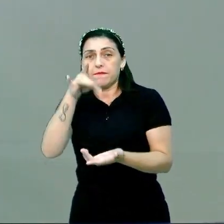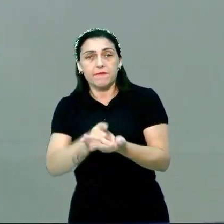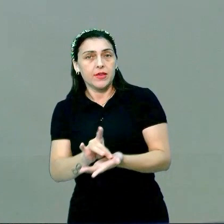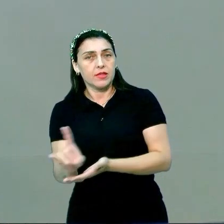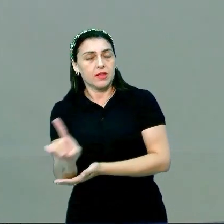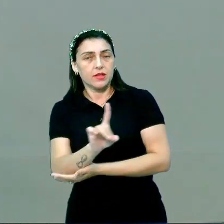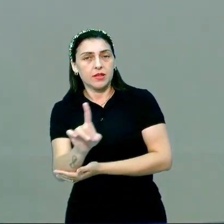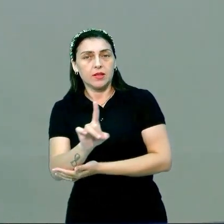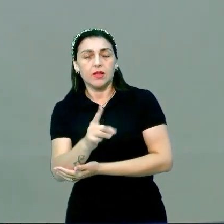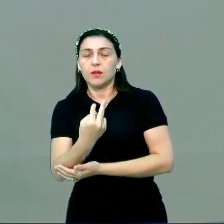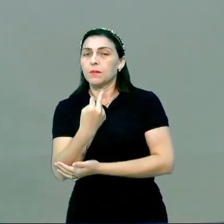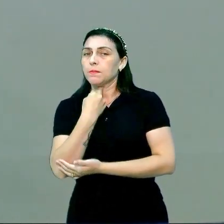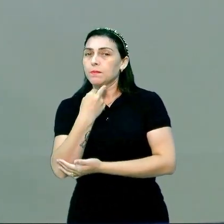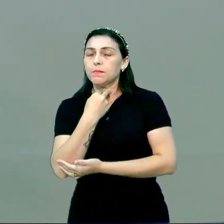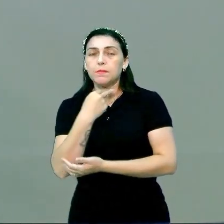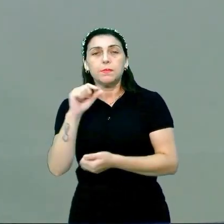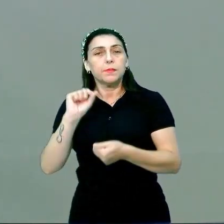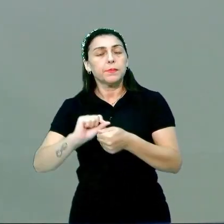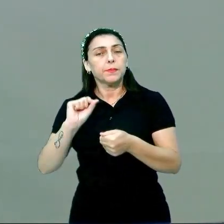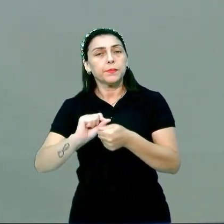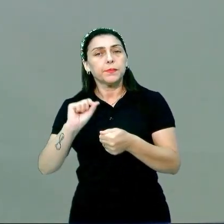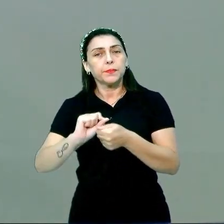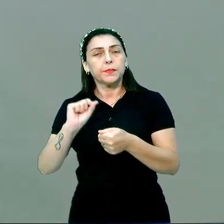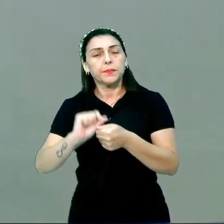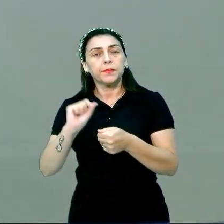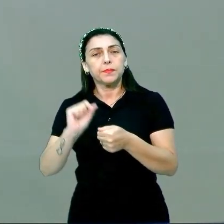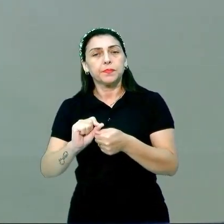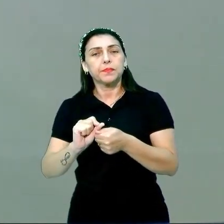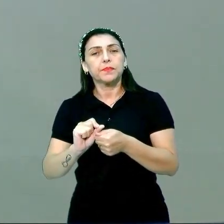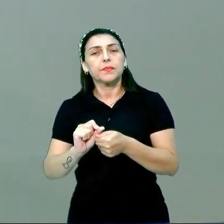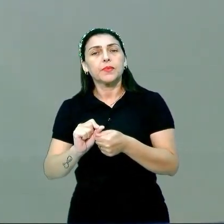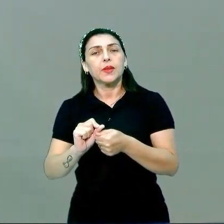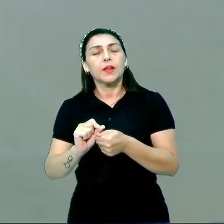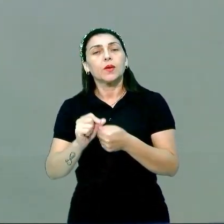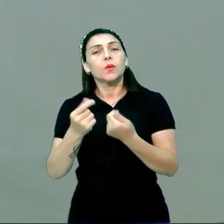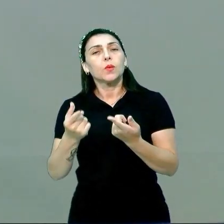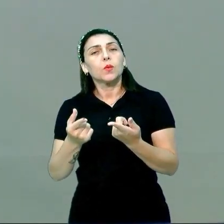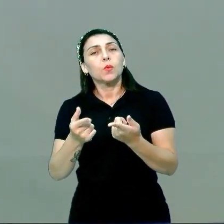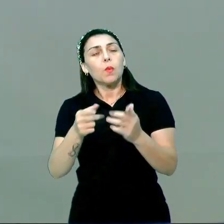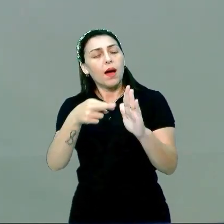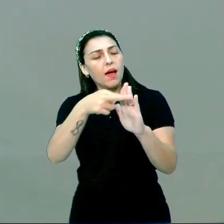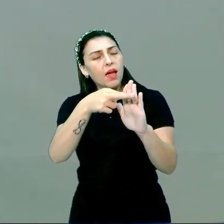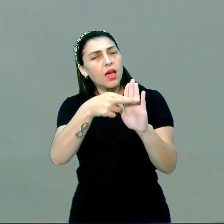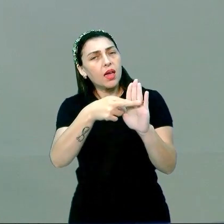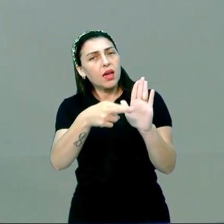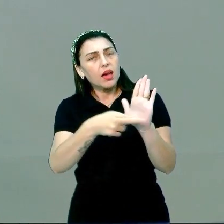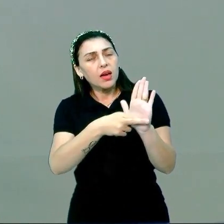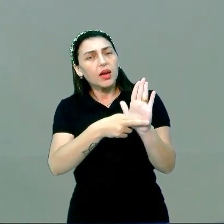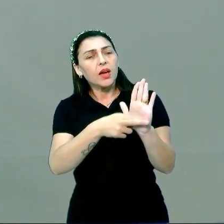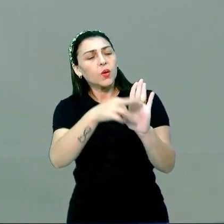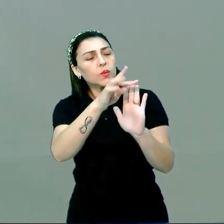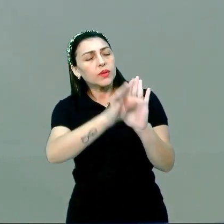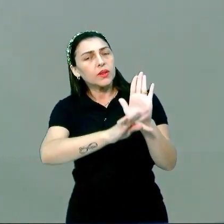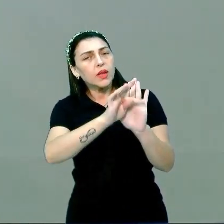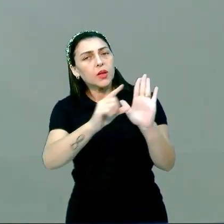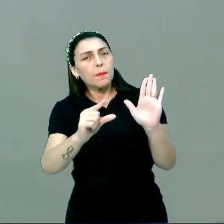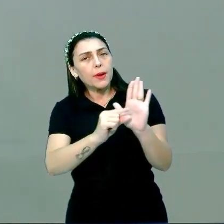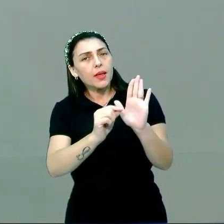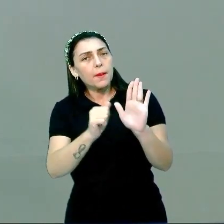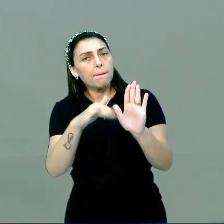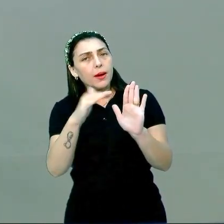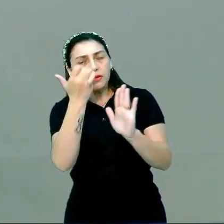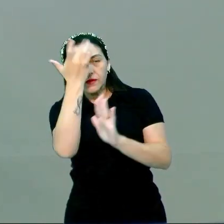verdade, galera? A gente não pode fazer, estabelecer aí um senso comum ou uma regra de que os textos curtos são